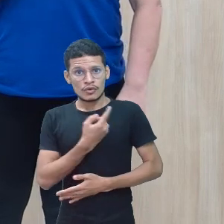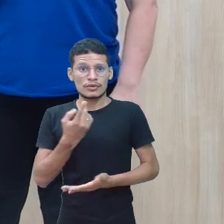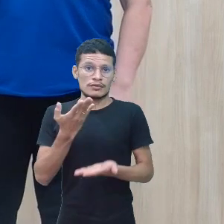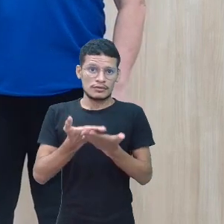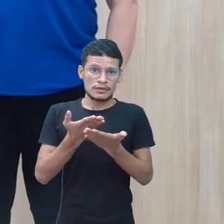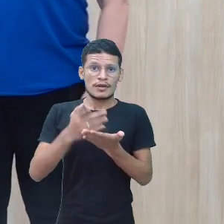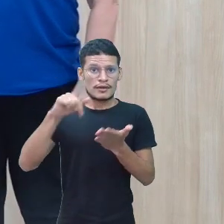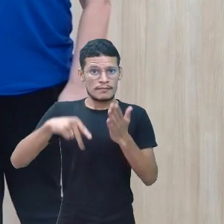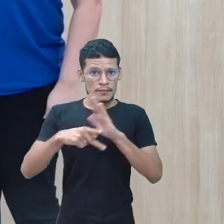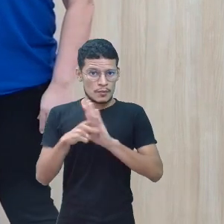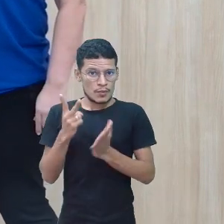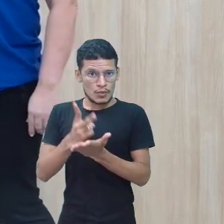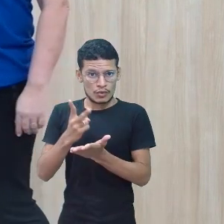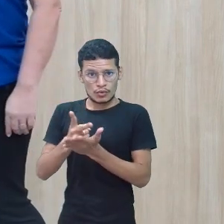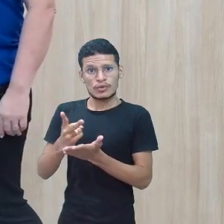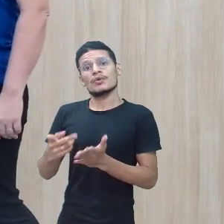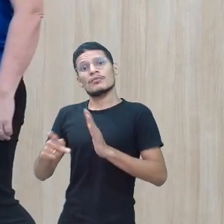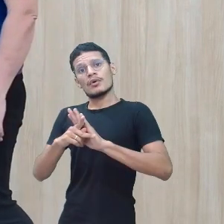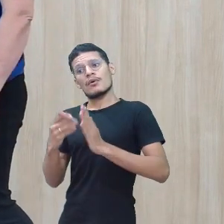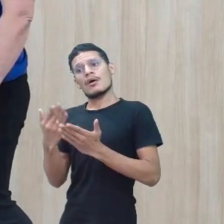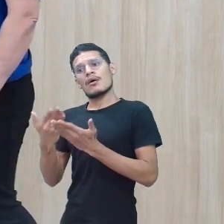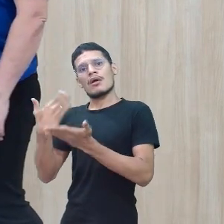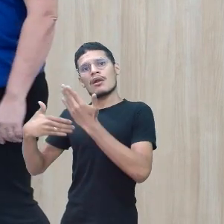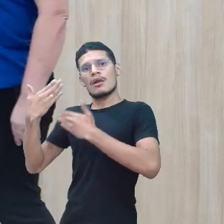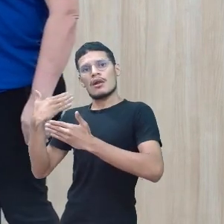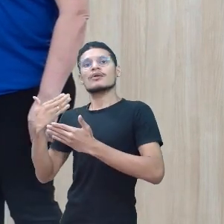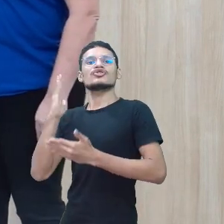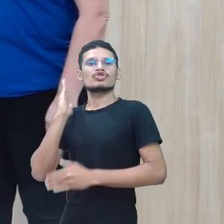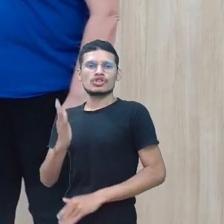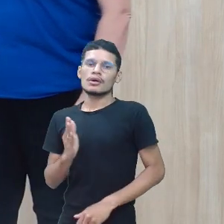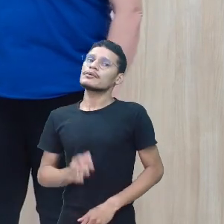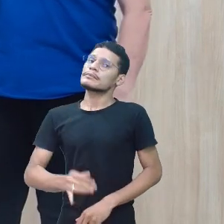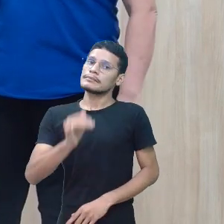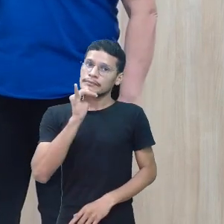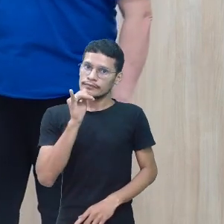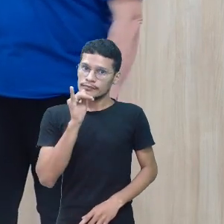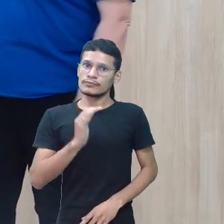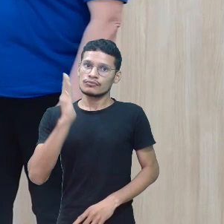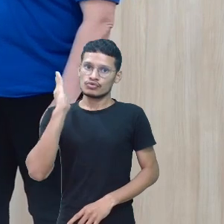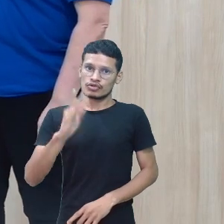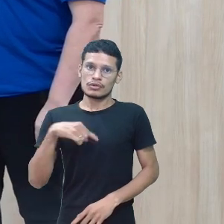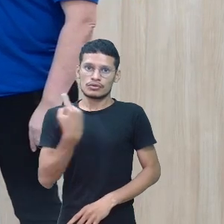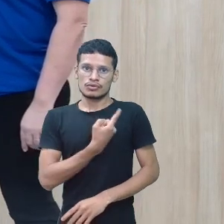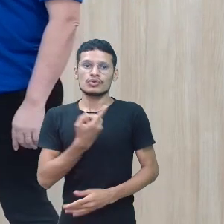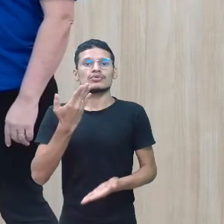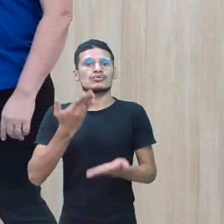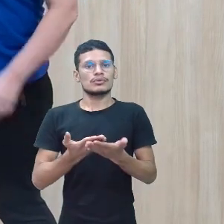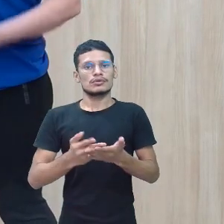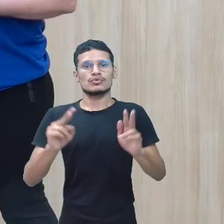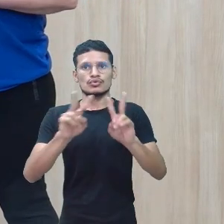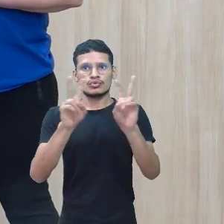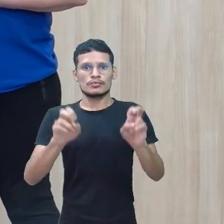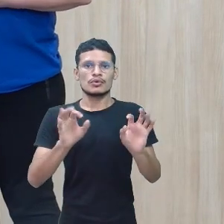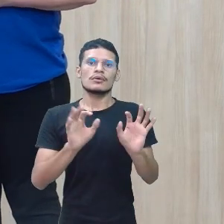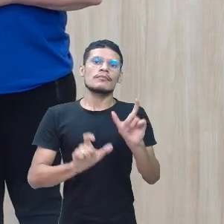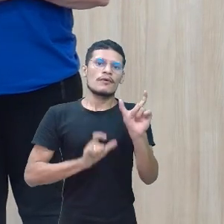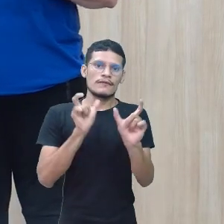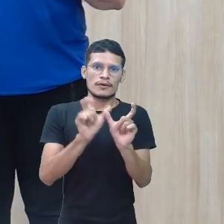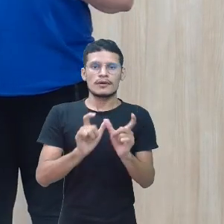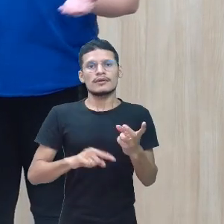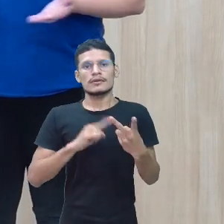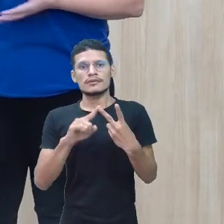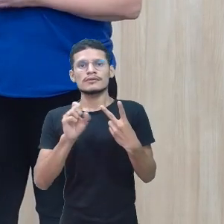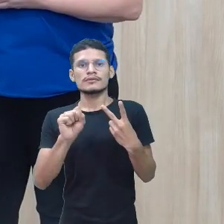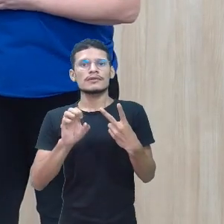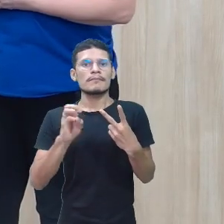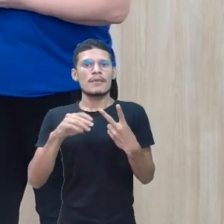é uma continuação das aulas anteriores. Então, estamos estudando morfossintaxe e semântica. Na nossa